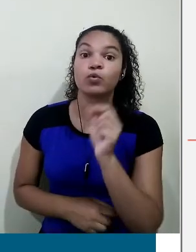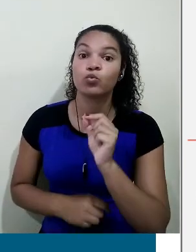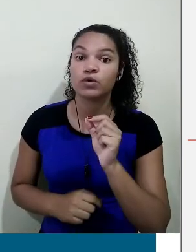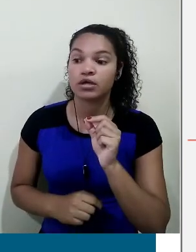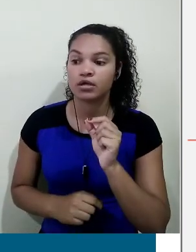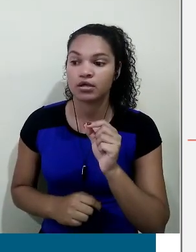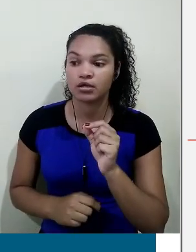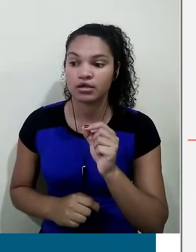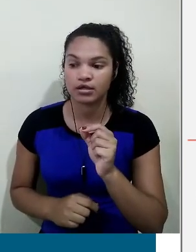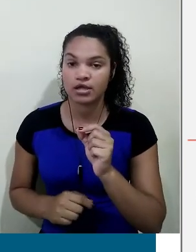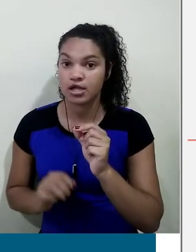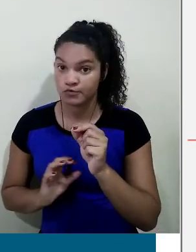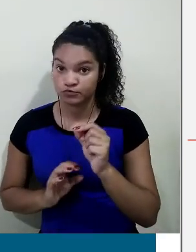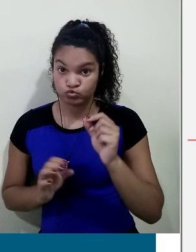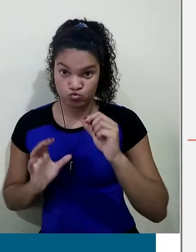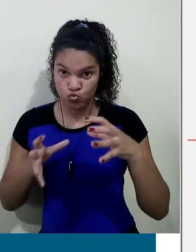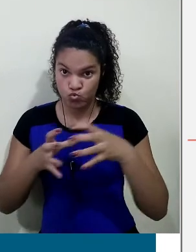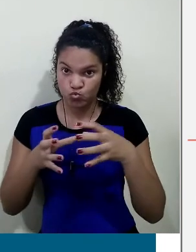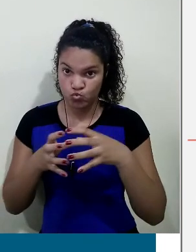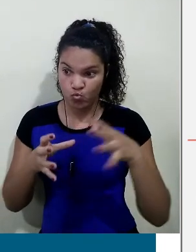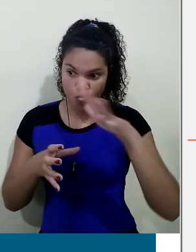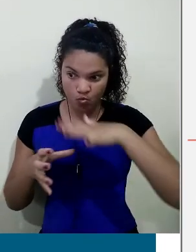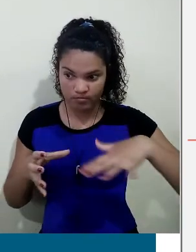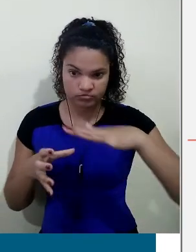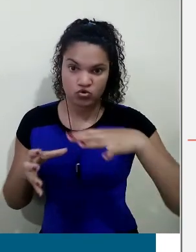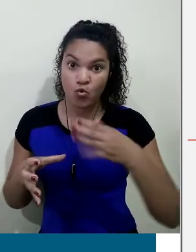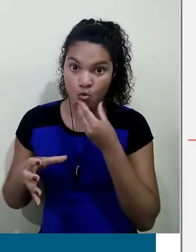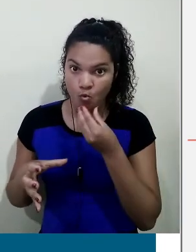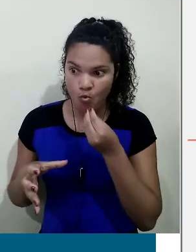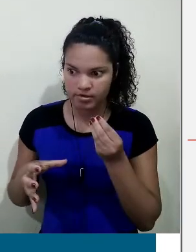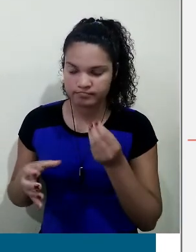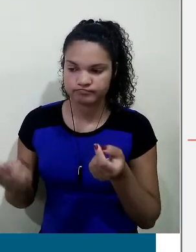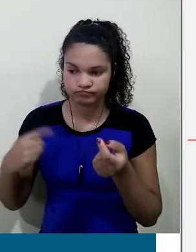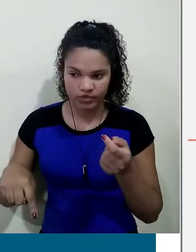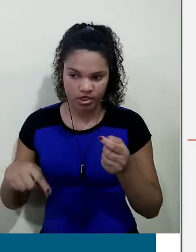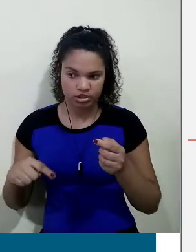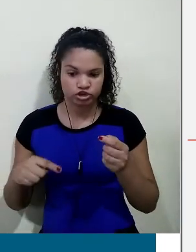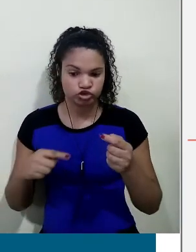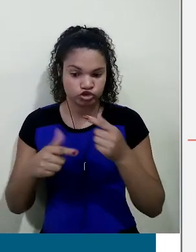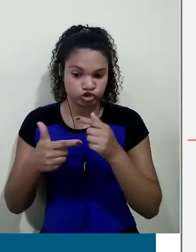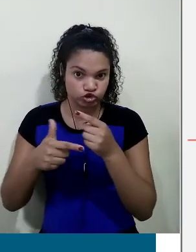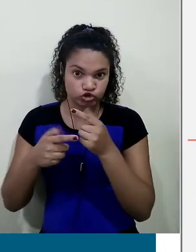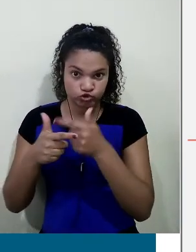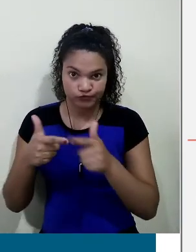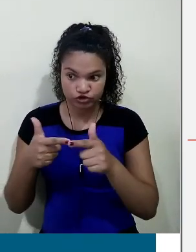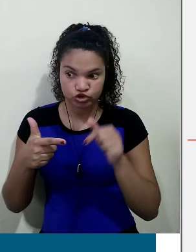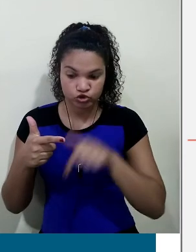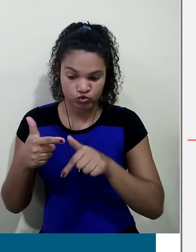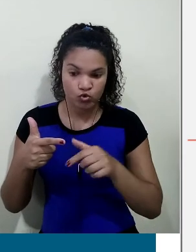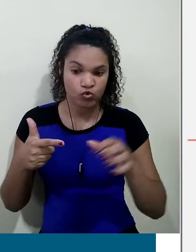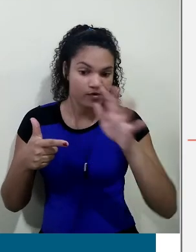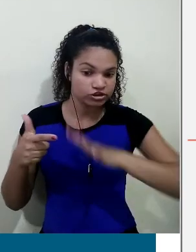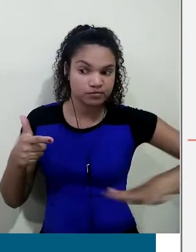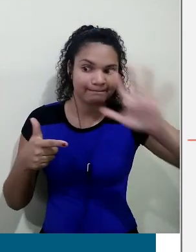menino, é igual à cardinalidade desse subconjunto do espaço amostral, ser menino, sobre a cardinalidade do espaço amostral.